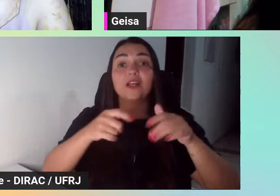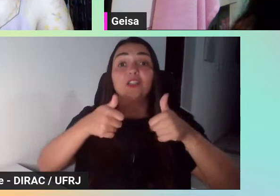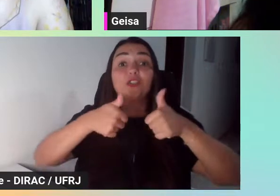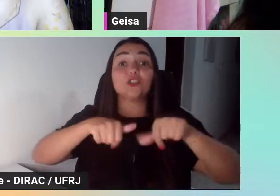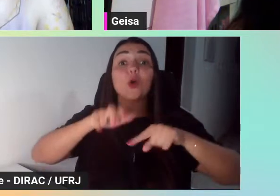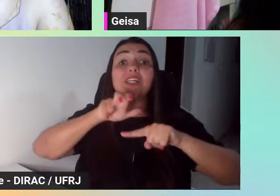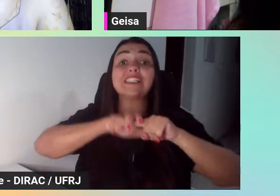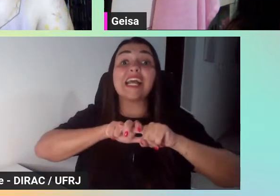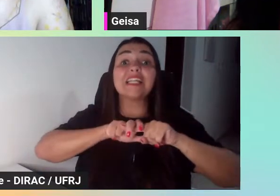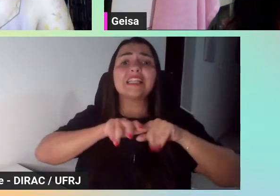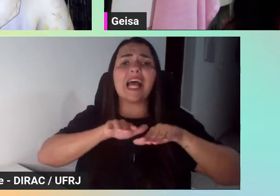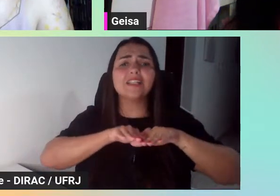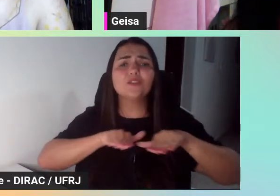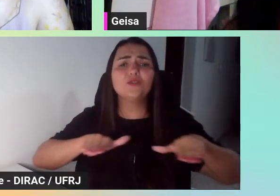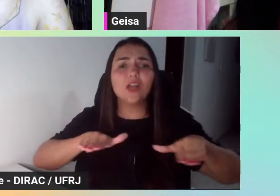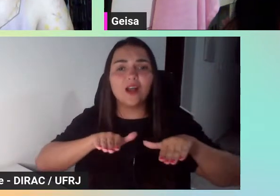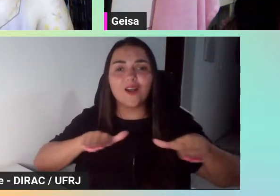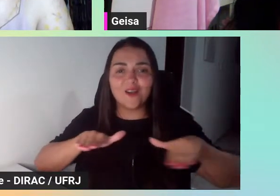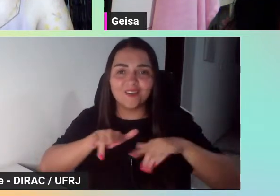por isso que tá vendo a janela de cima.